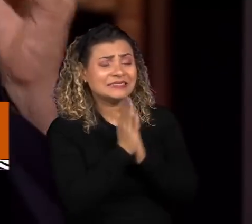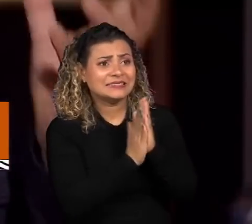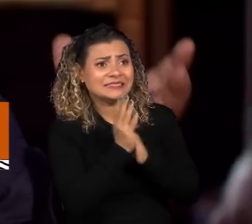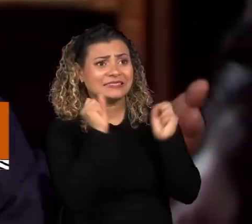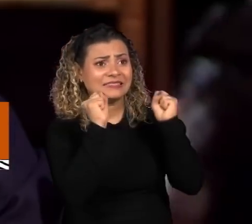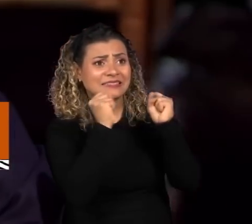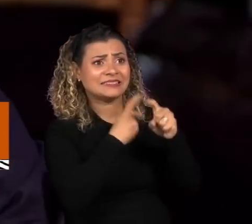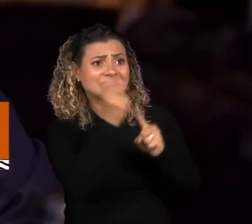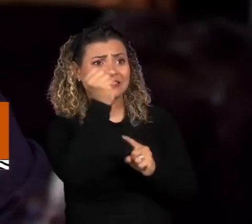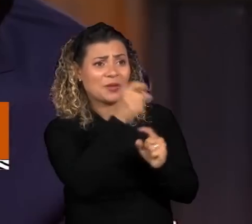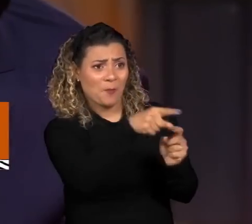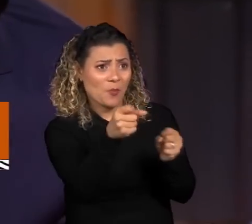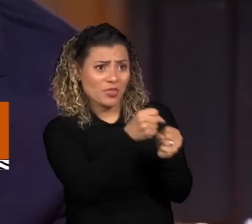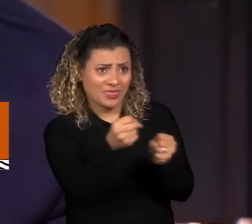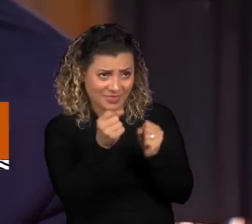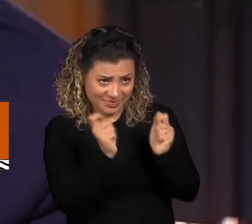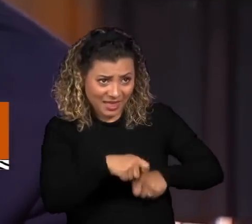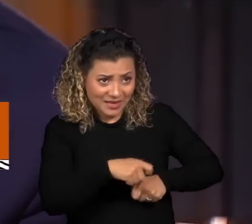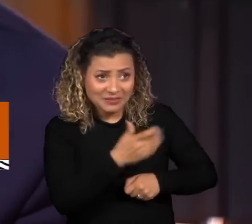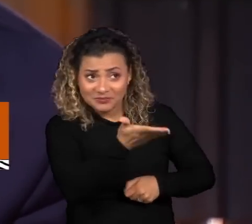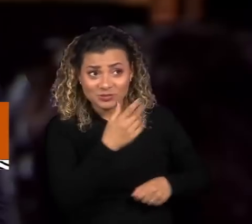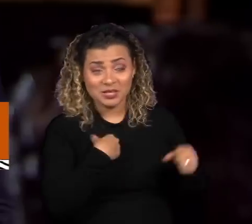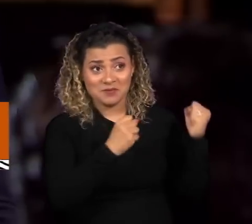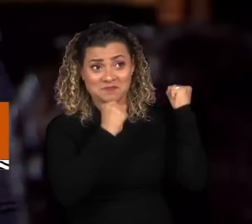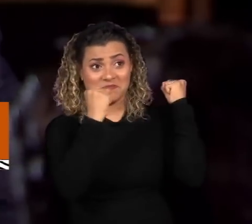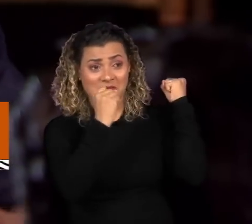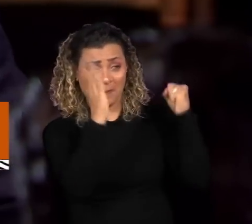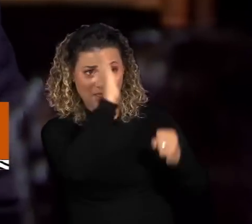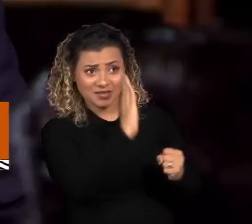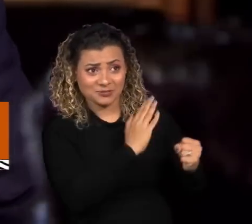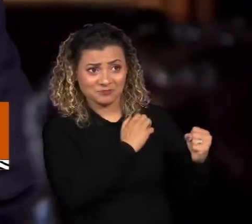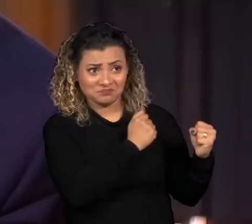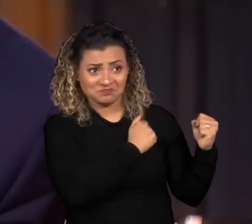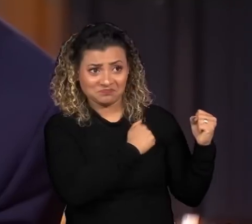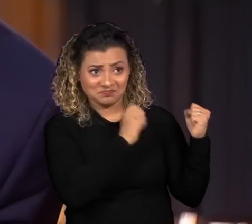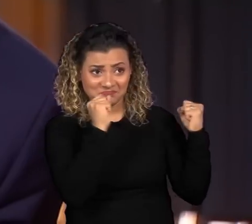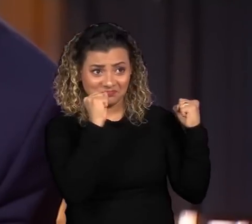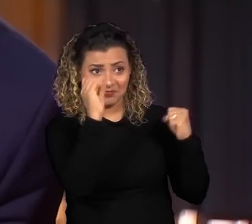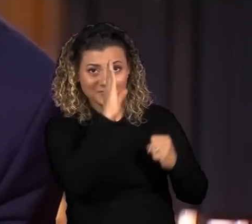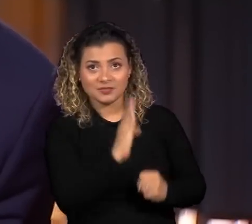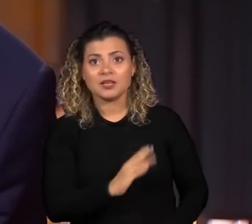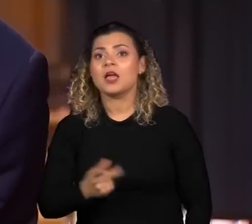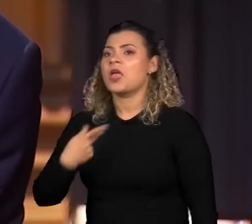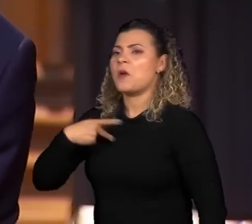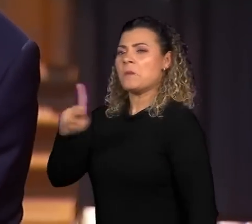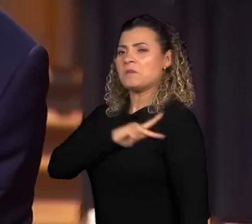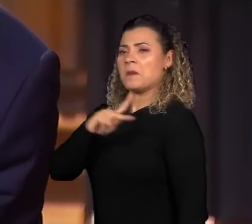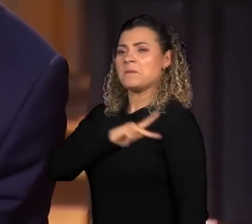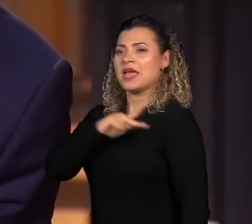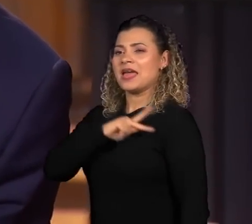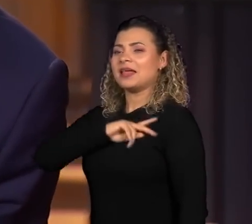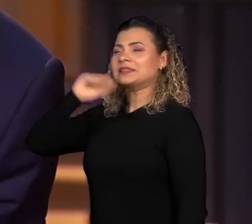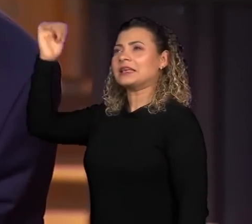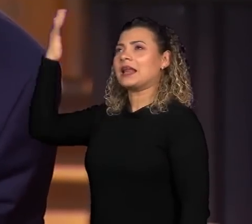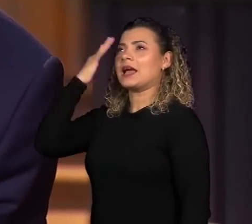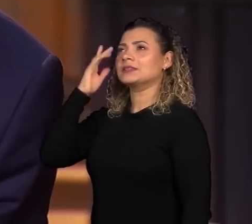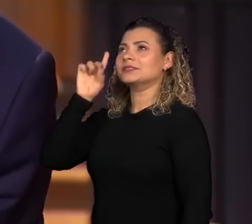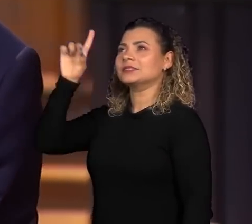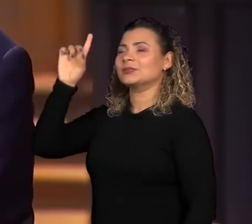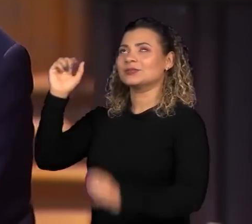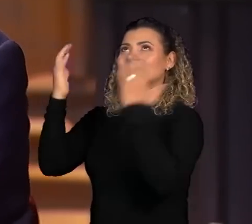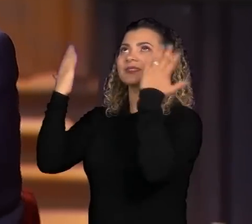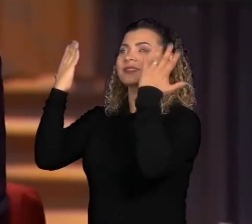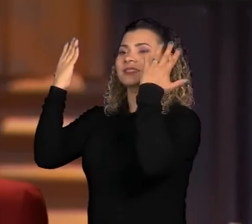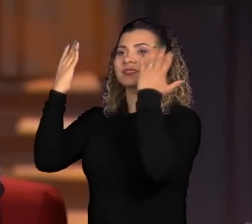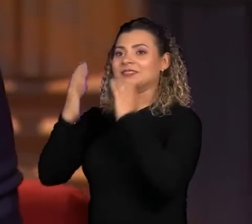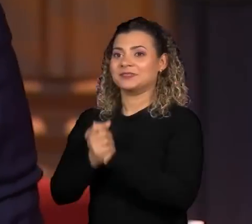seus poderes aí. Olha, o senhor é torcedor fanático, ela completa? Eu sou palmeirense com a graça de Deus. Olha aí.